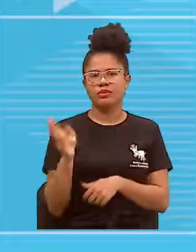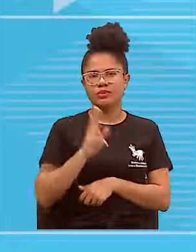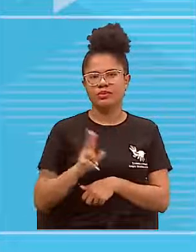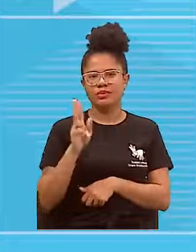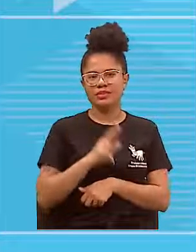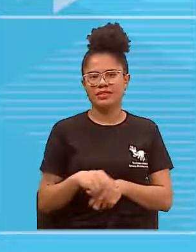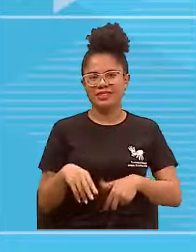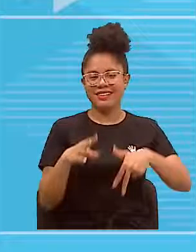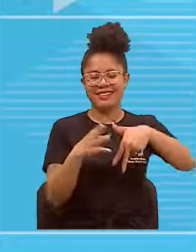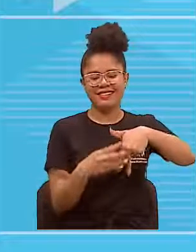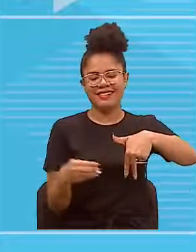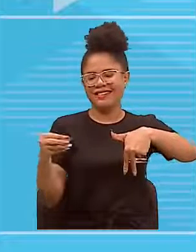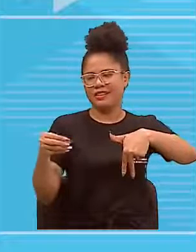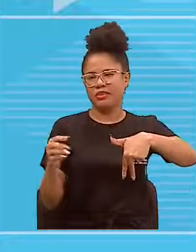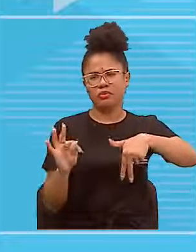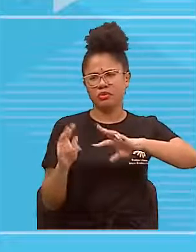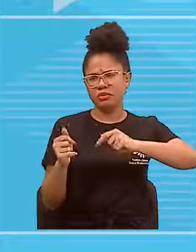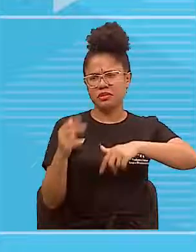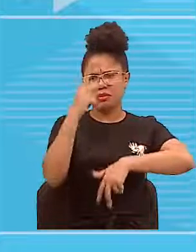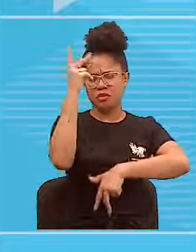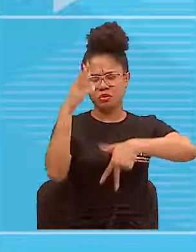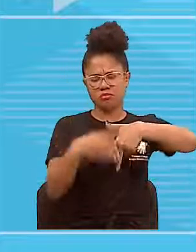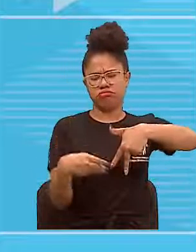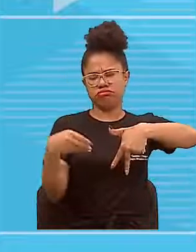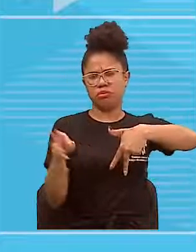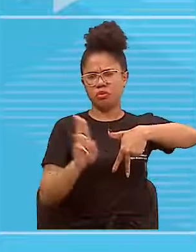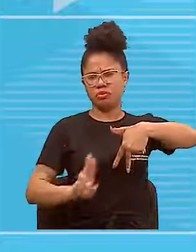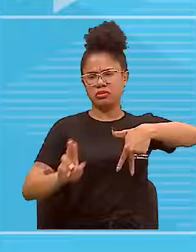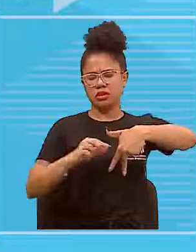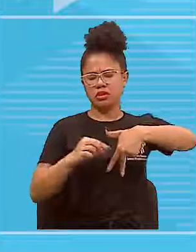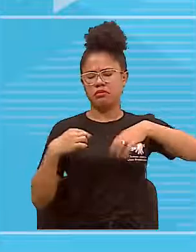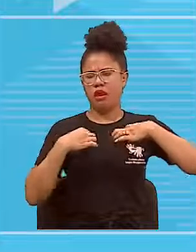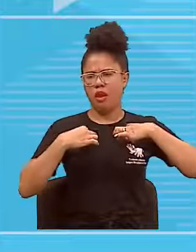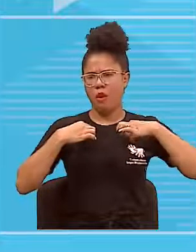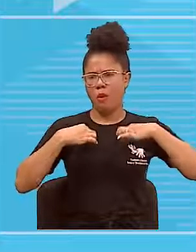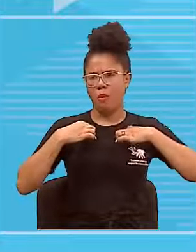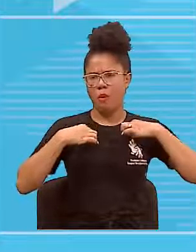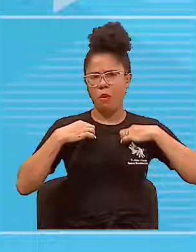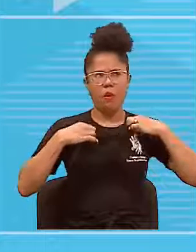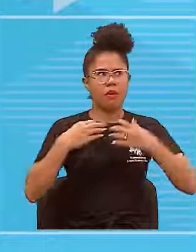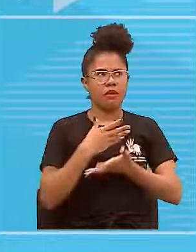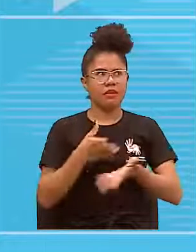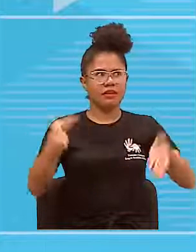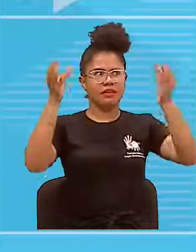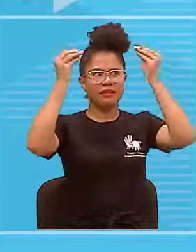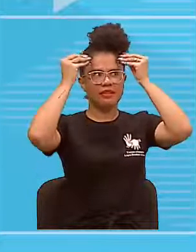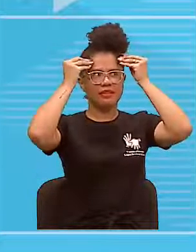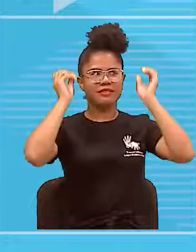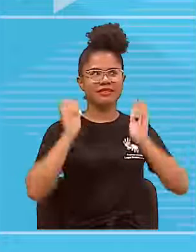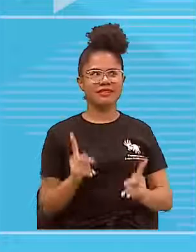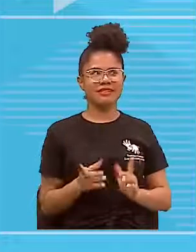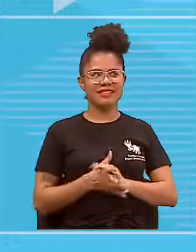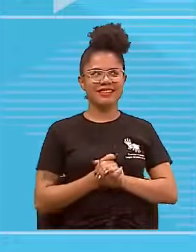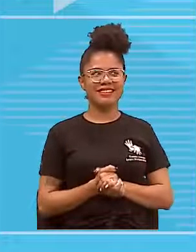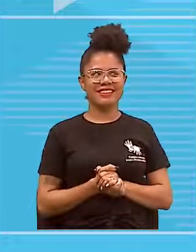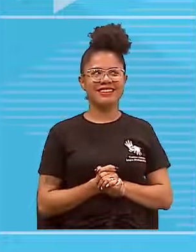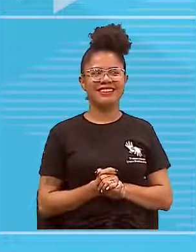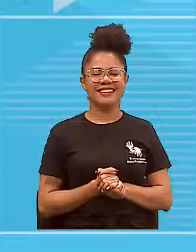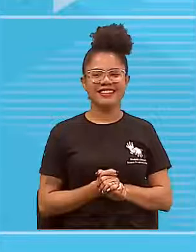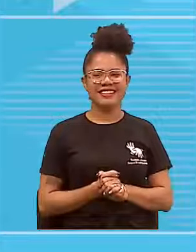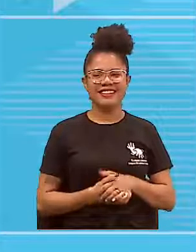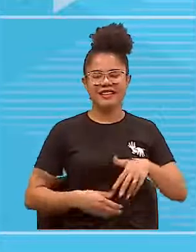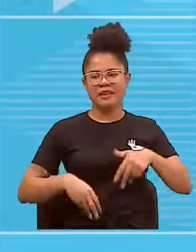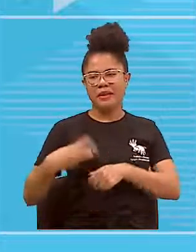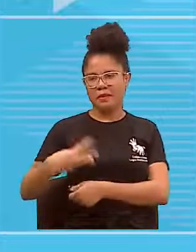é mais ou menos a ideia que eu quero que vocês coloquem na mente de vocês. Certo? Então